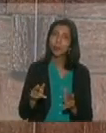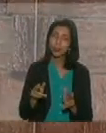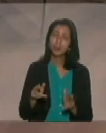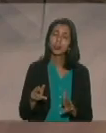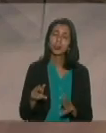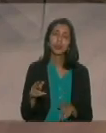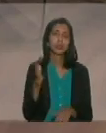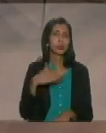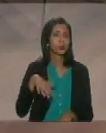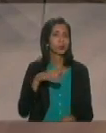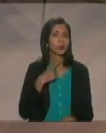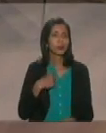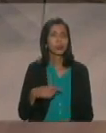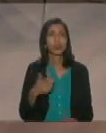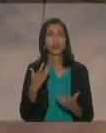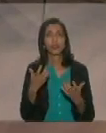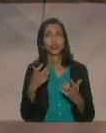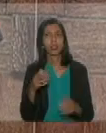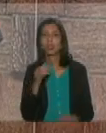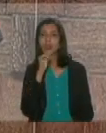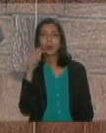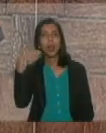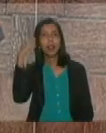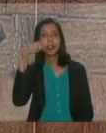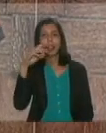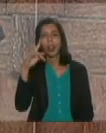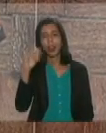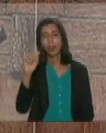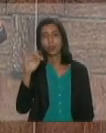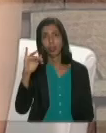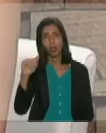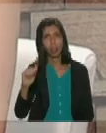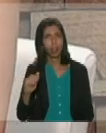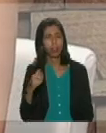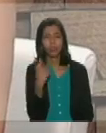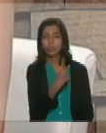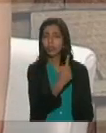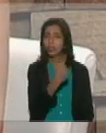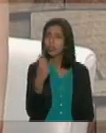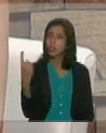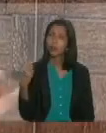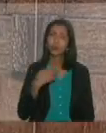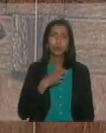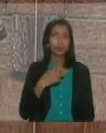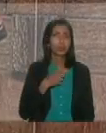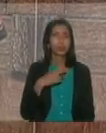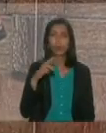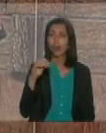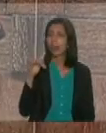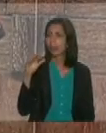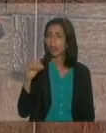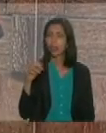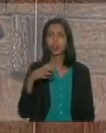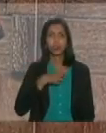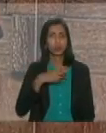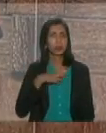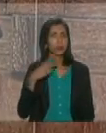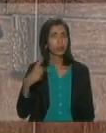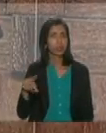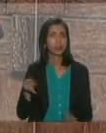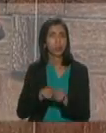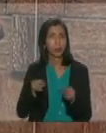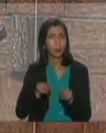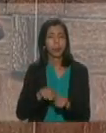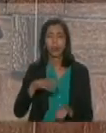naquele momento. Deixou discípulos à vontade, Deixou muitos Cláudia discípulos. Raia, inclusive, um monte de assim, gente. cada um tem um estilo. Renato Vieira também tem um estilo